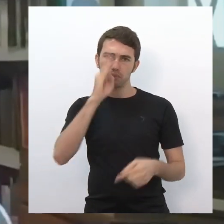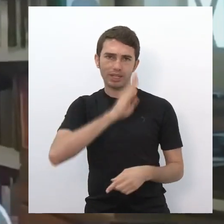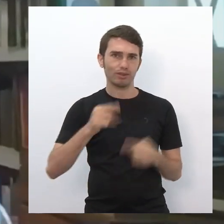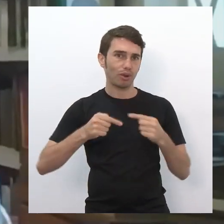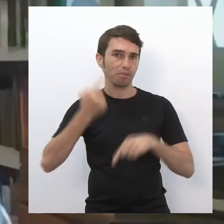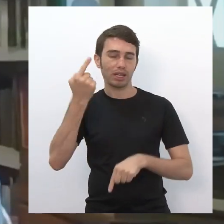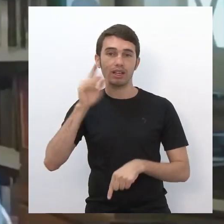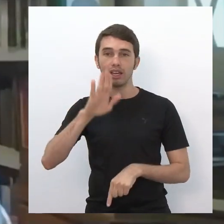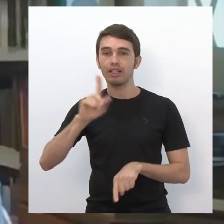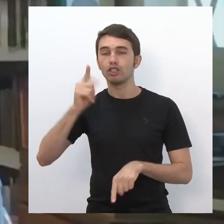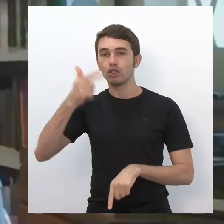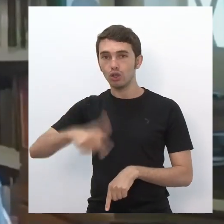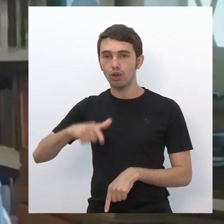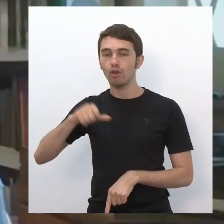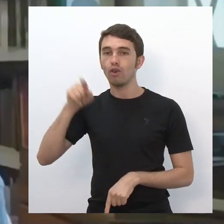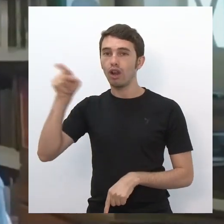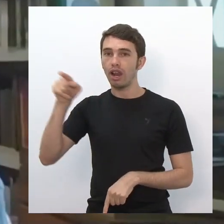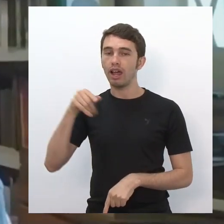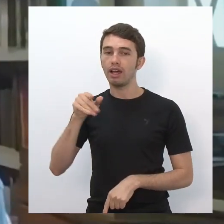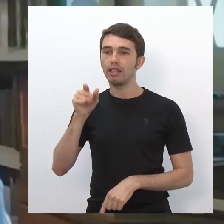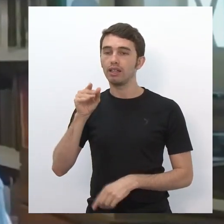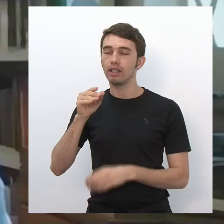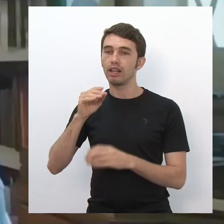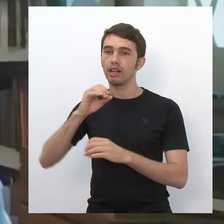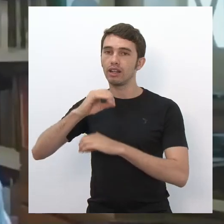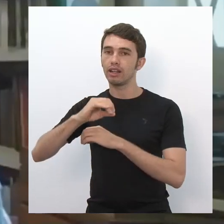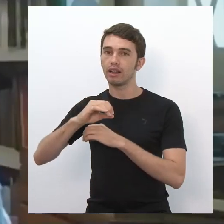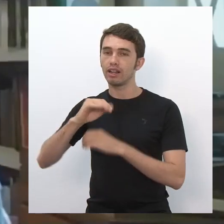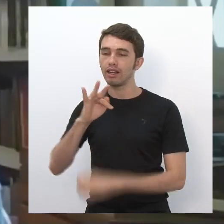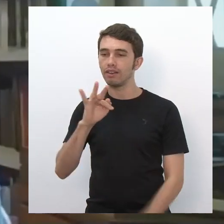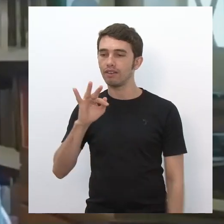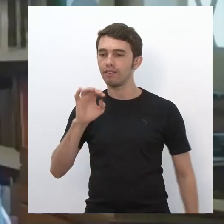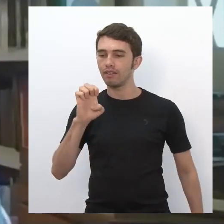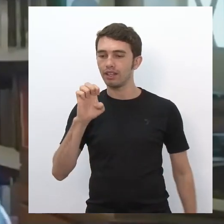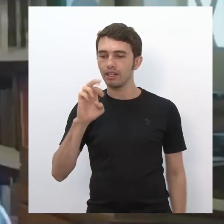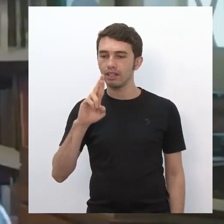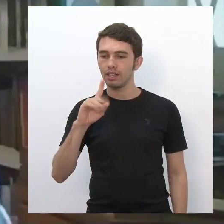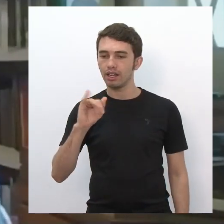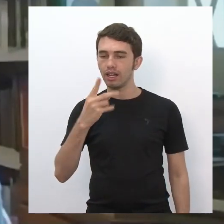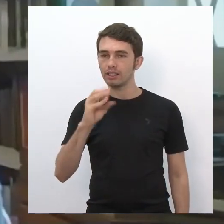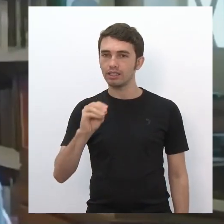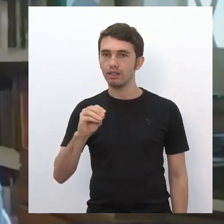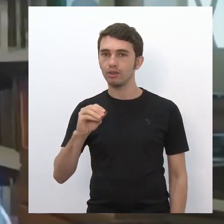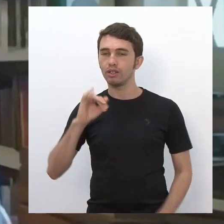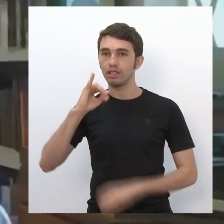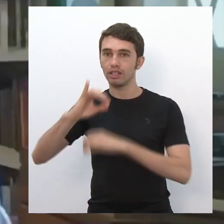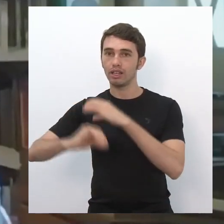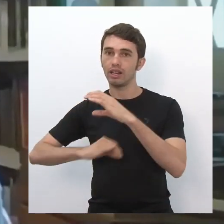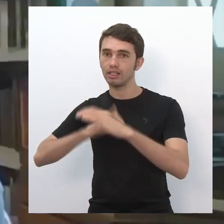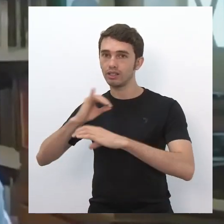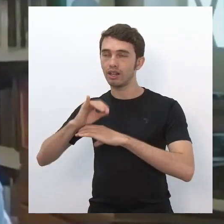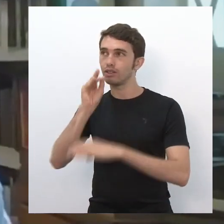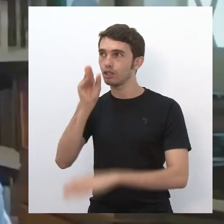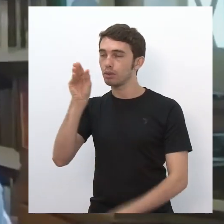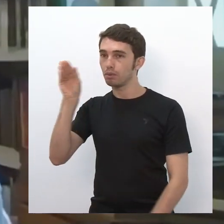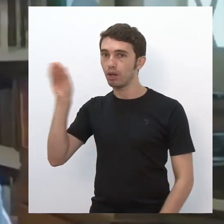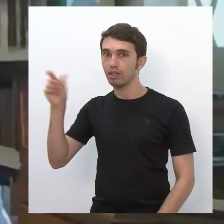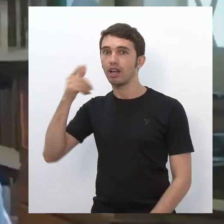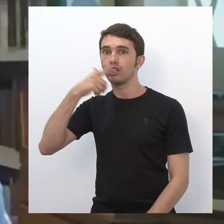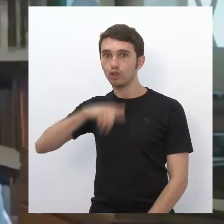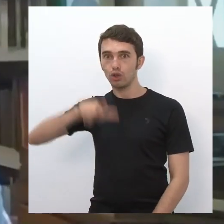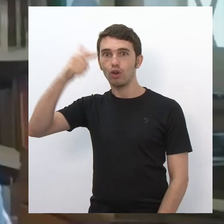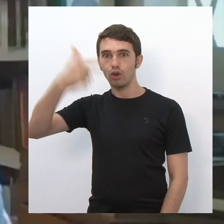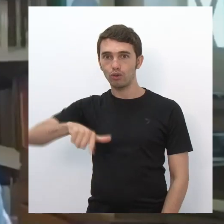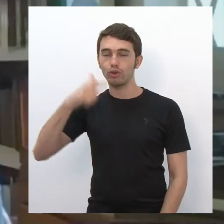foi finalista do prêmio de melhor biblioteca do ano da Federação Internacional de Bibliotecas, que é uma organização